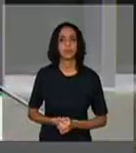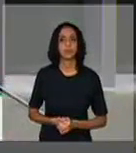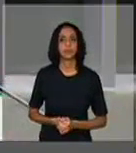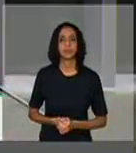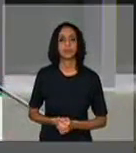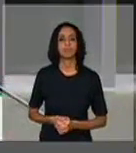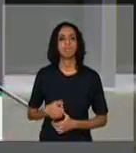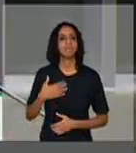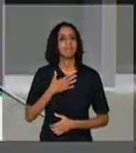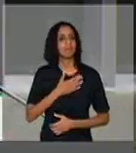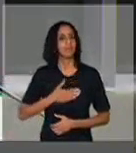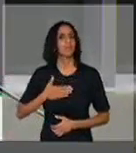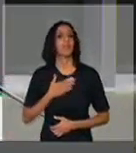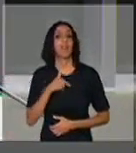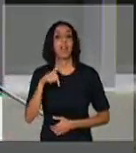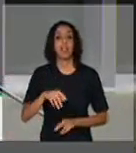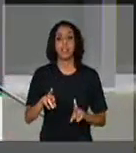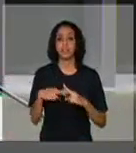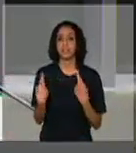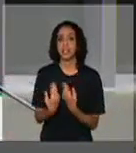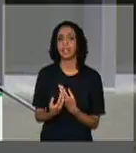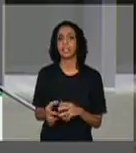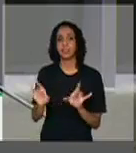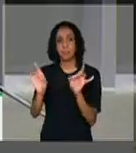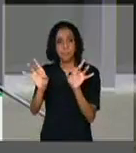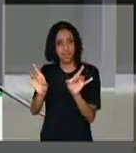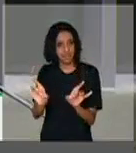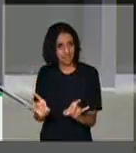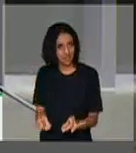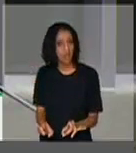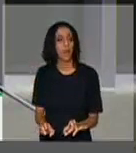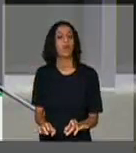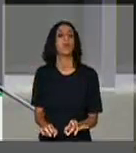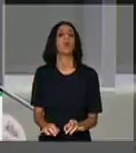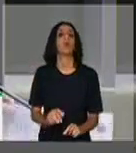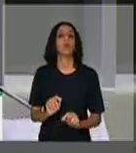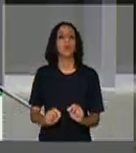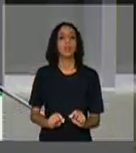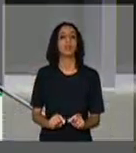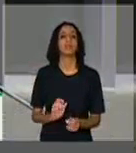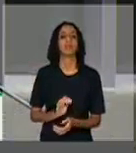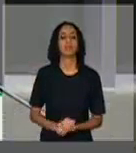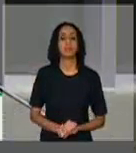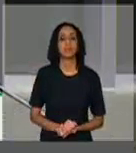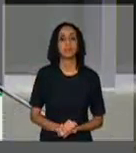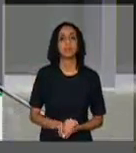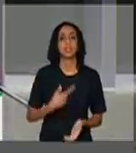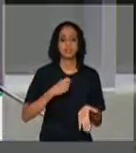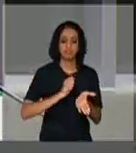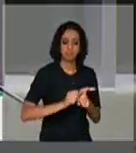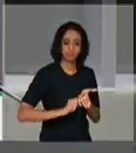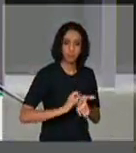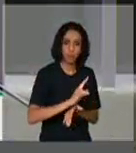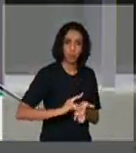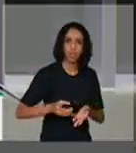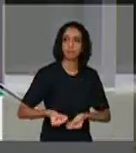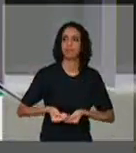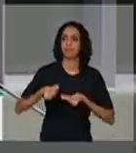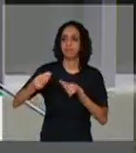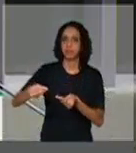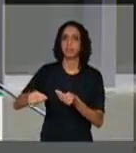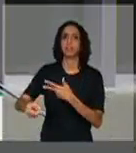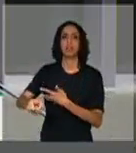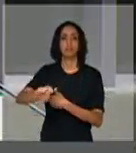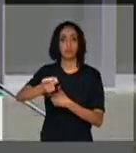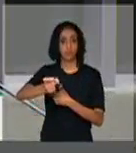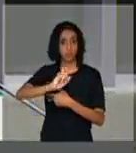com satisfação nessa sessão solene que encaminhamos uma indicação ao Executivo e uma carta pessoal ao Presidente